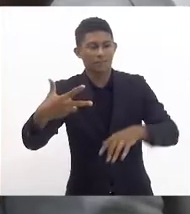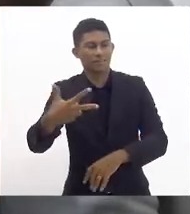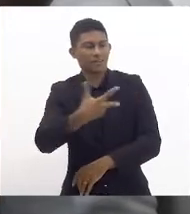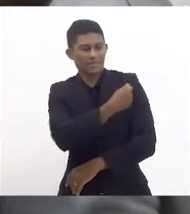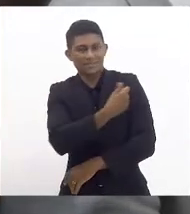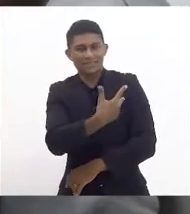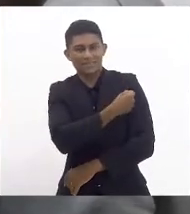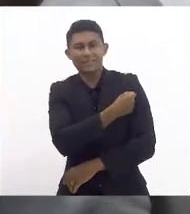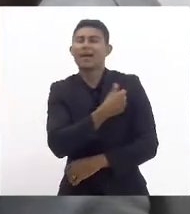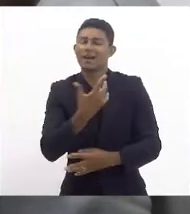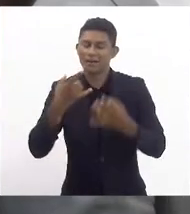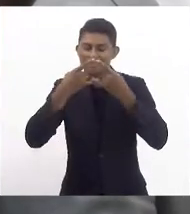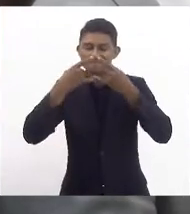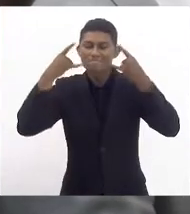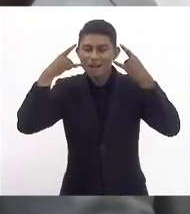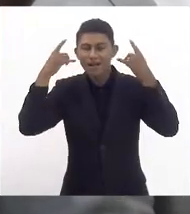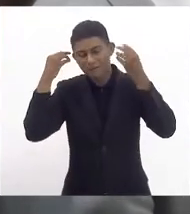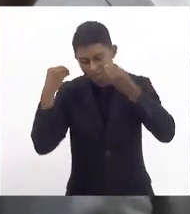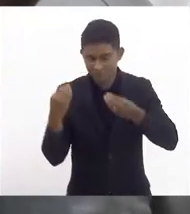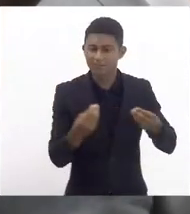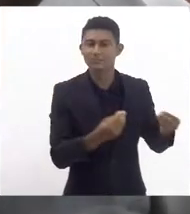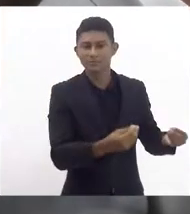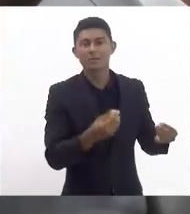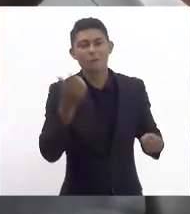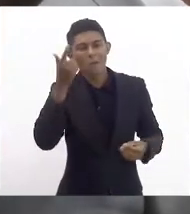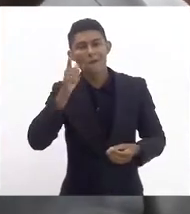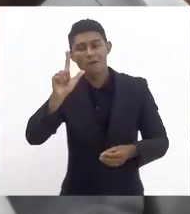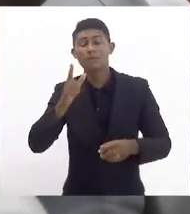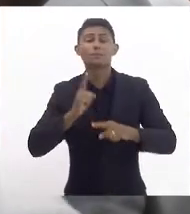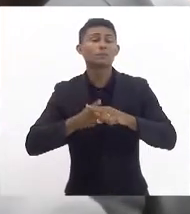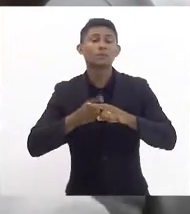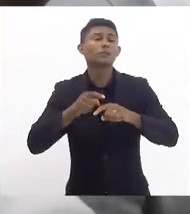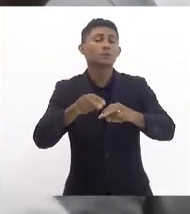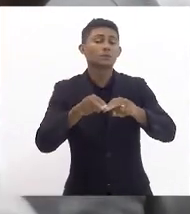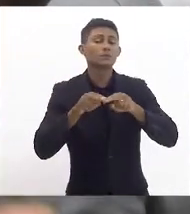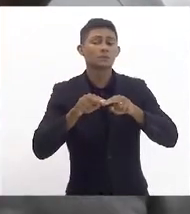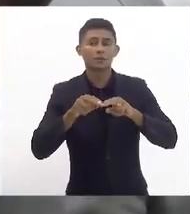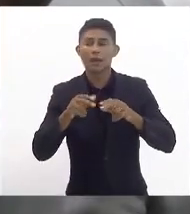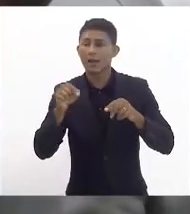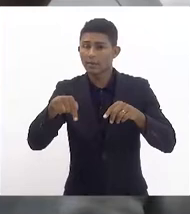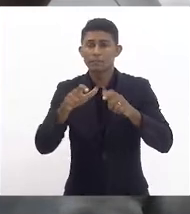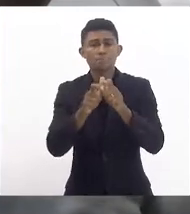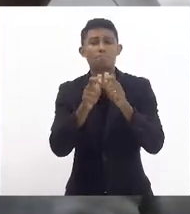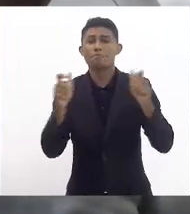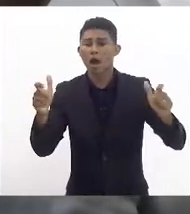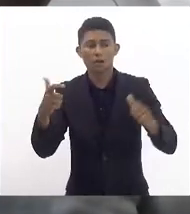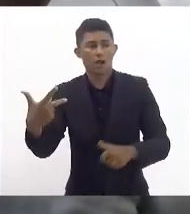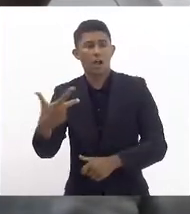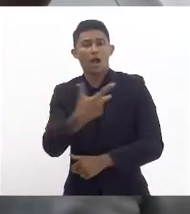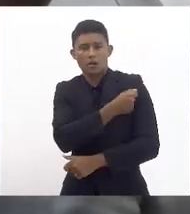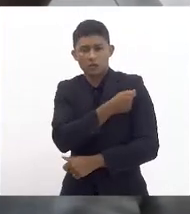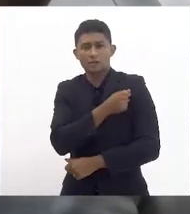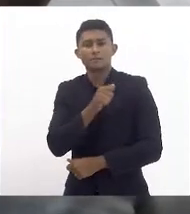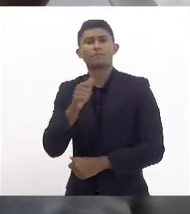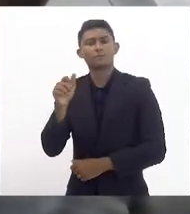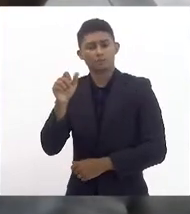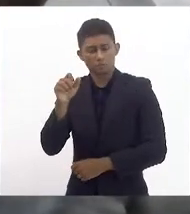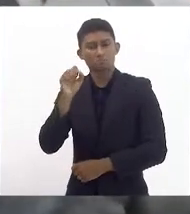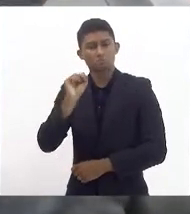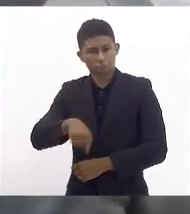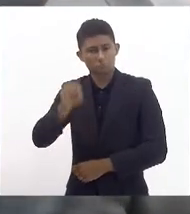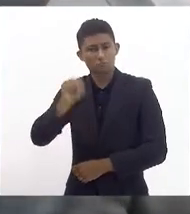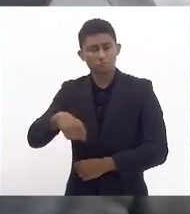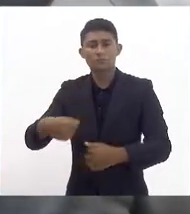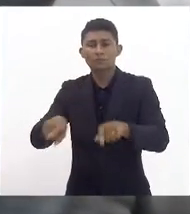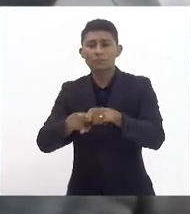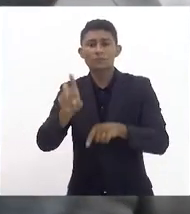máscaras, porque muitos de nós nos vacinamos, muitos de nós utilizamos também a ciência, a tecnologia